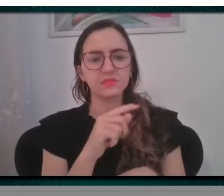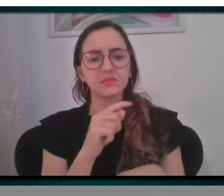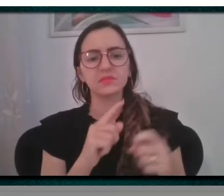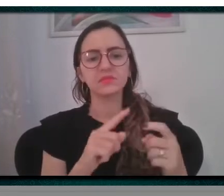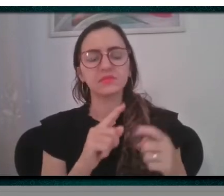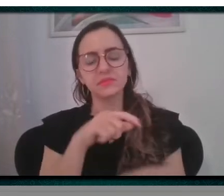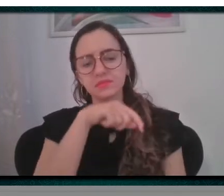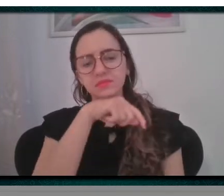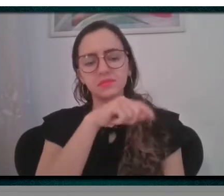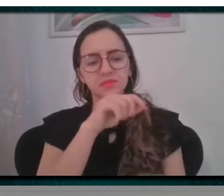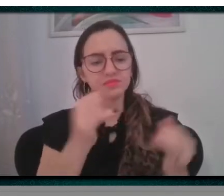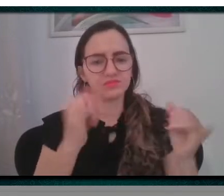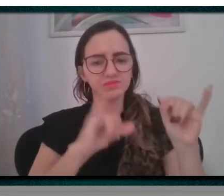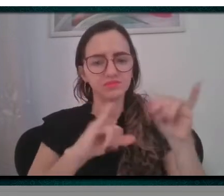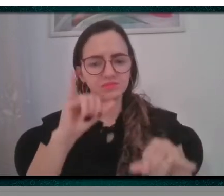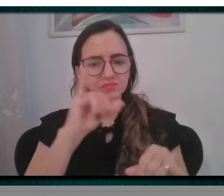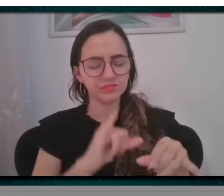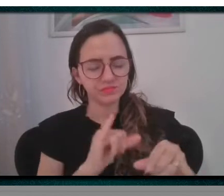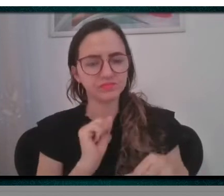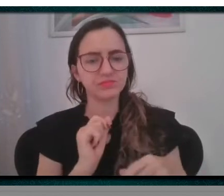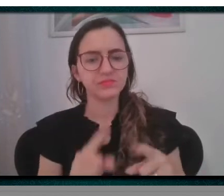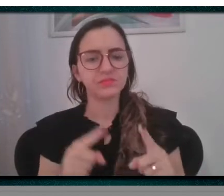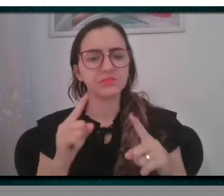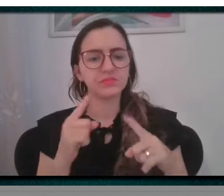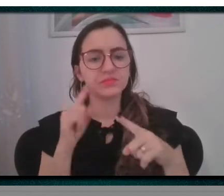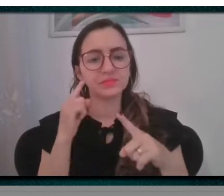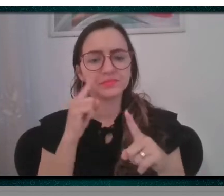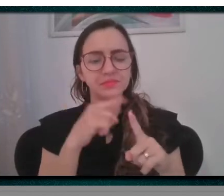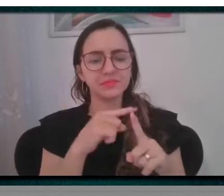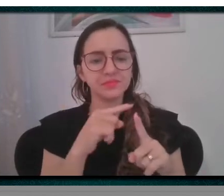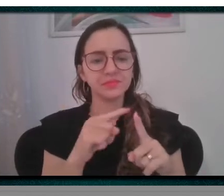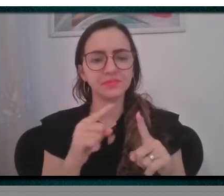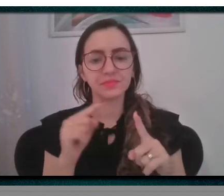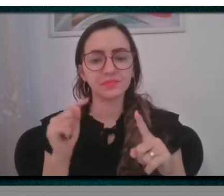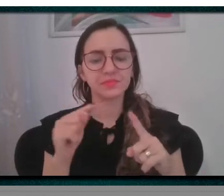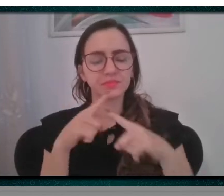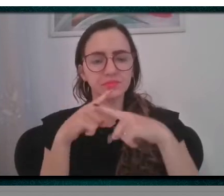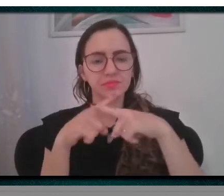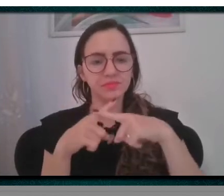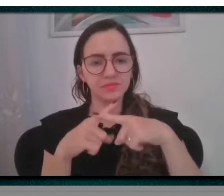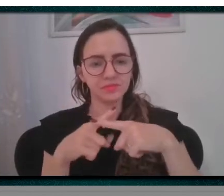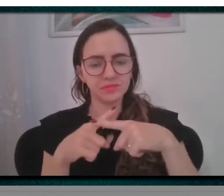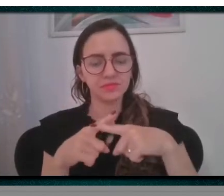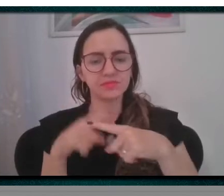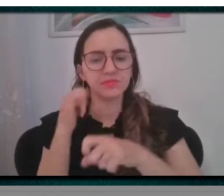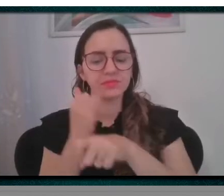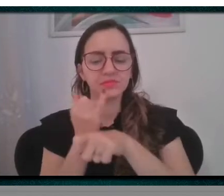H3O mais vezes a concentração do ametal, a menos,